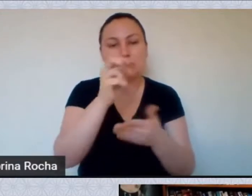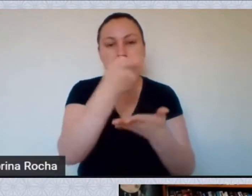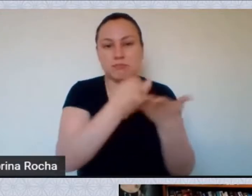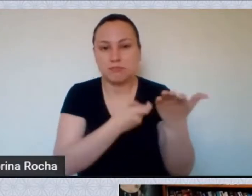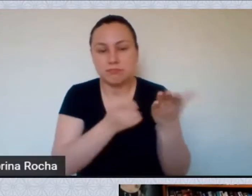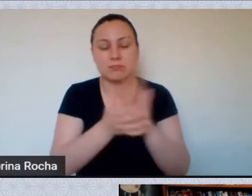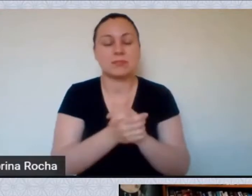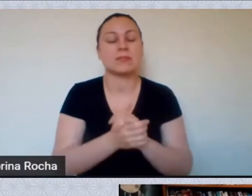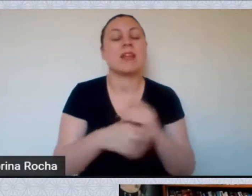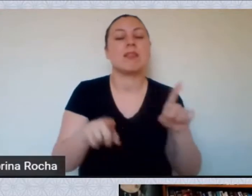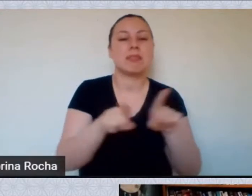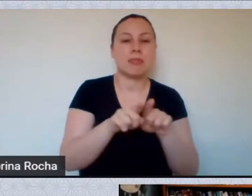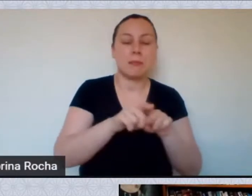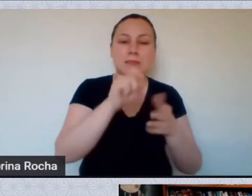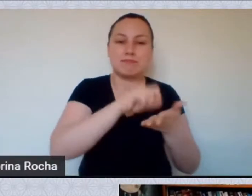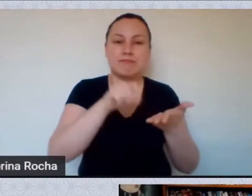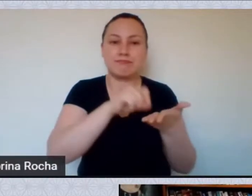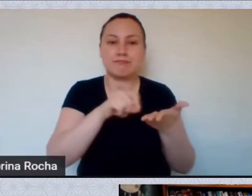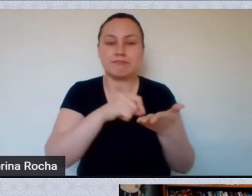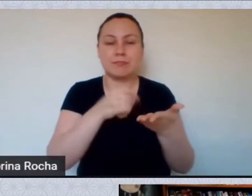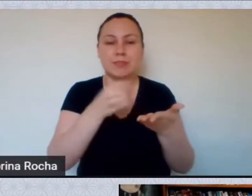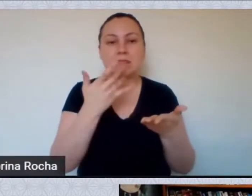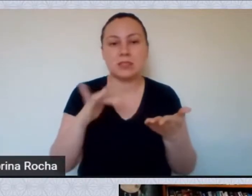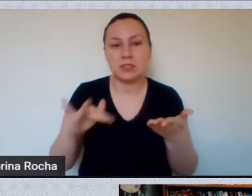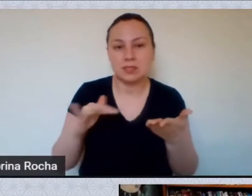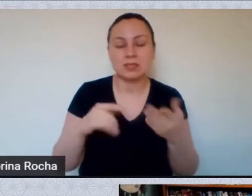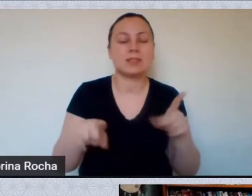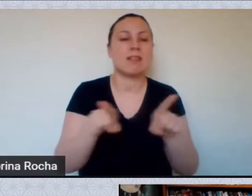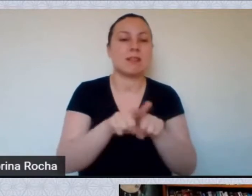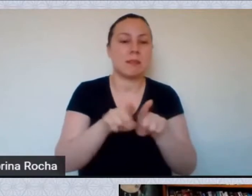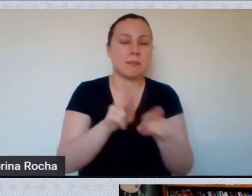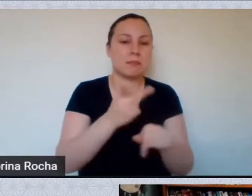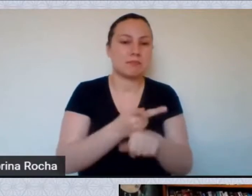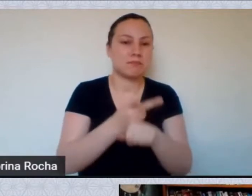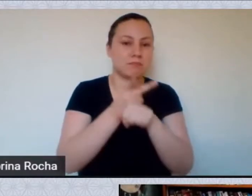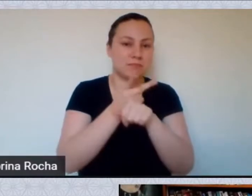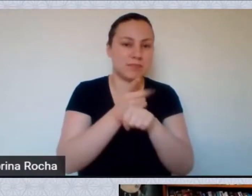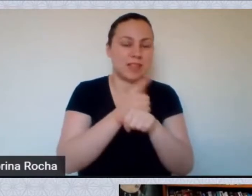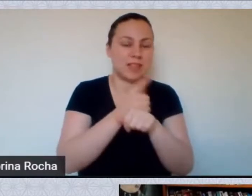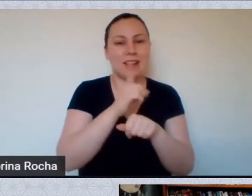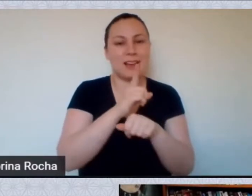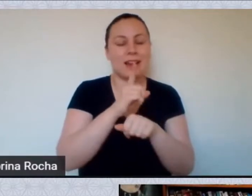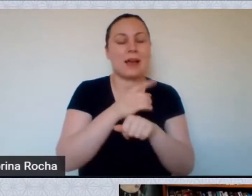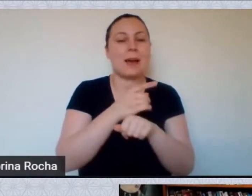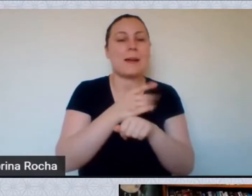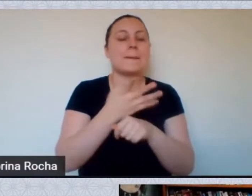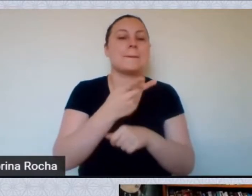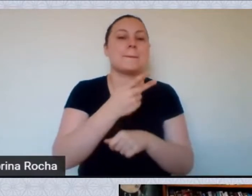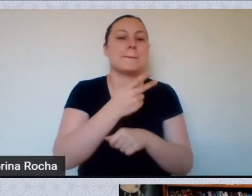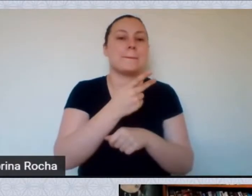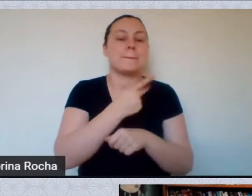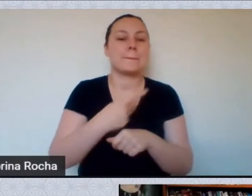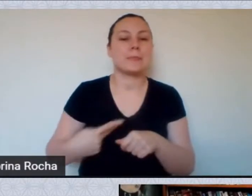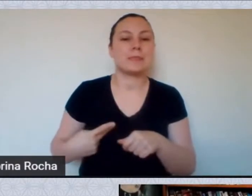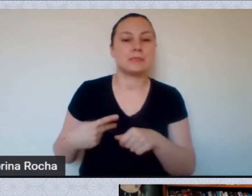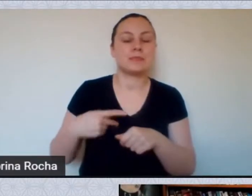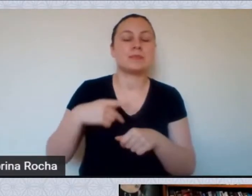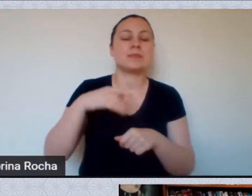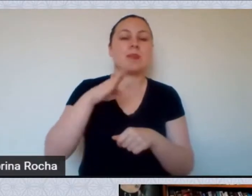do Presidential Faculty Fellows Award, dado pelo então presidente Bill Clinton, conselheiro da Sociedade Americana de